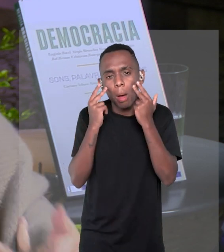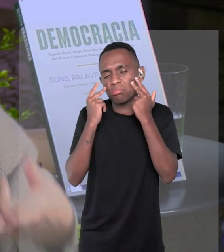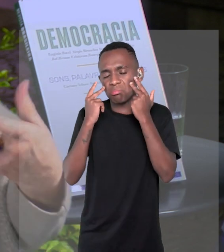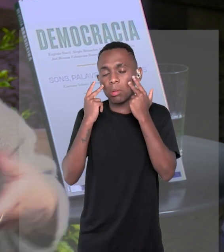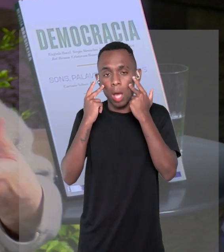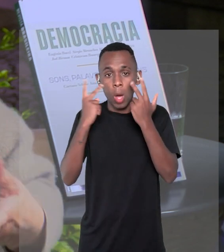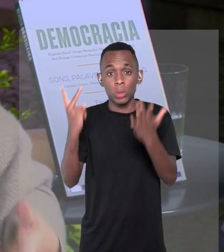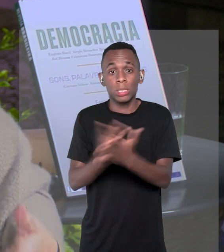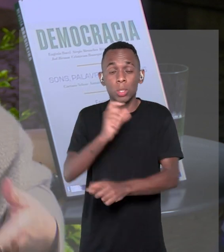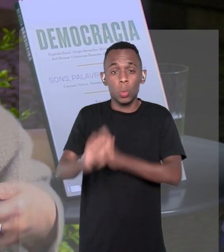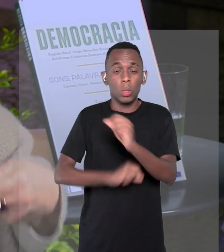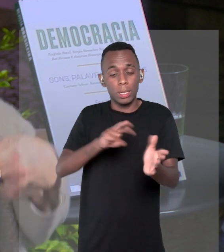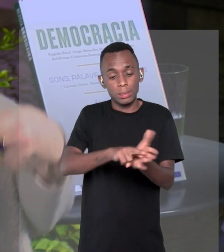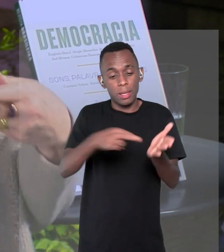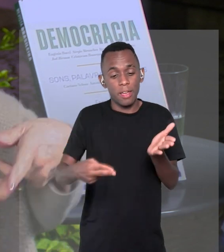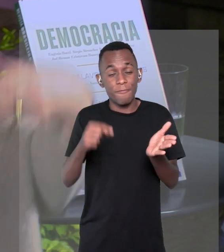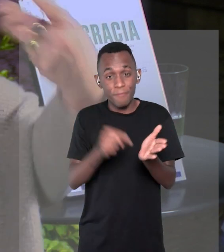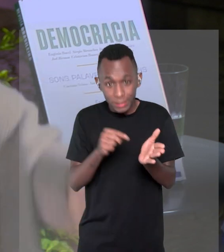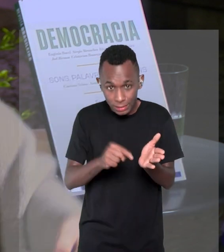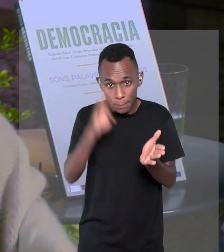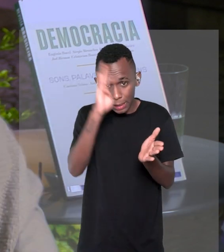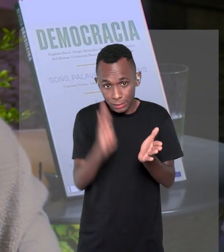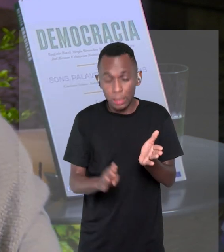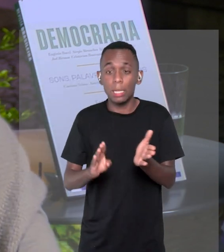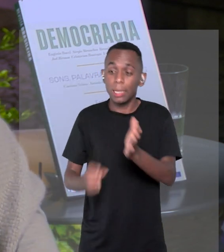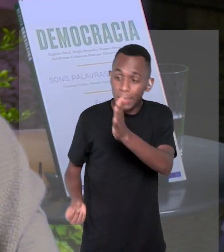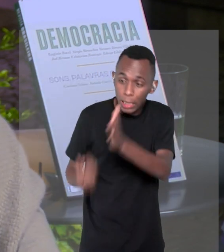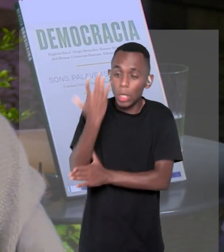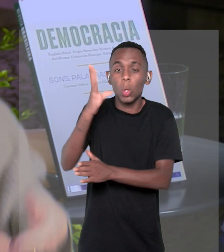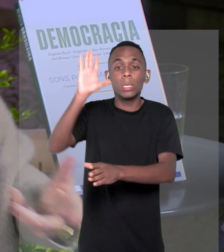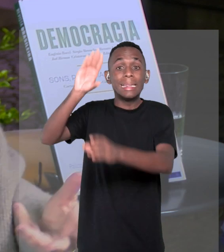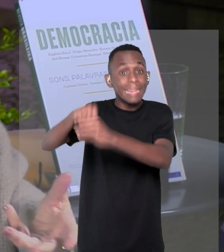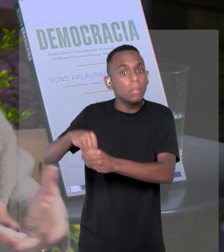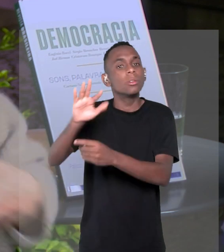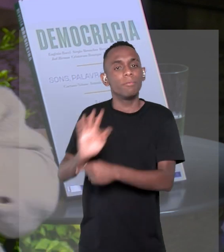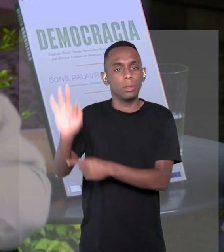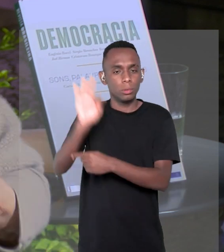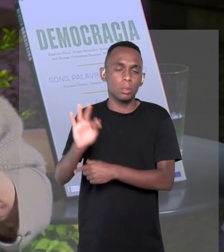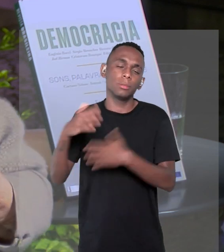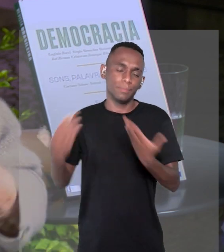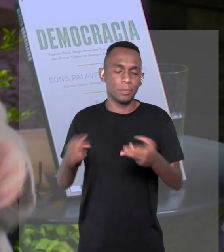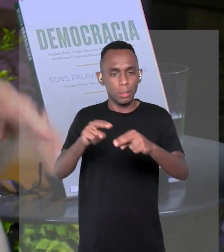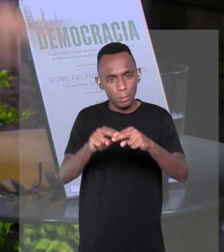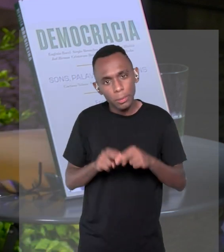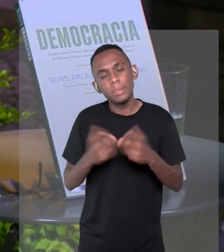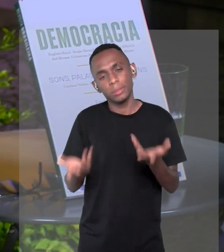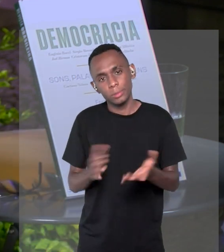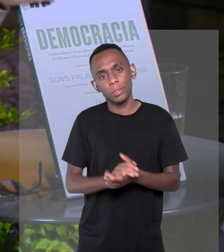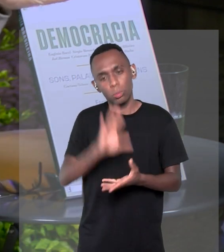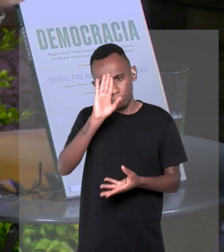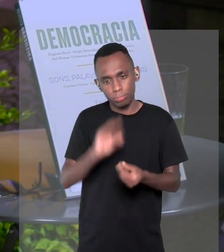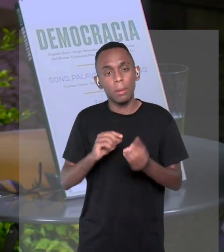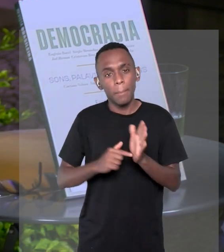natural que essa revista surja dentro da academia. Então, é isso. Eu vim trazer para vocês